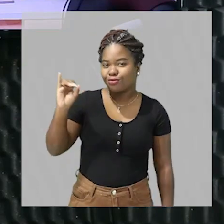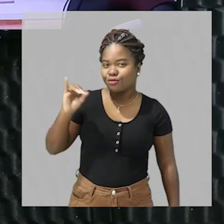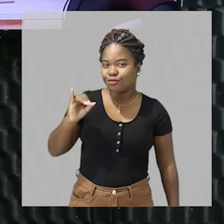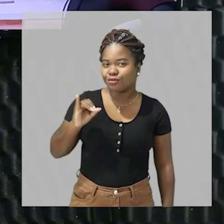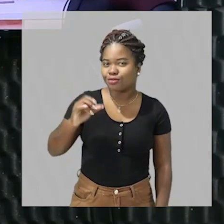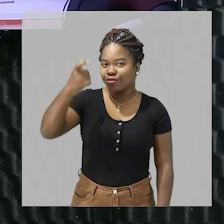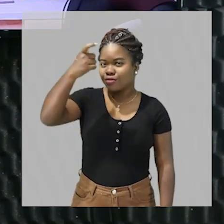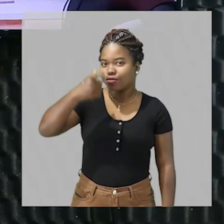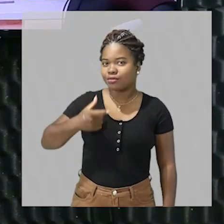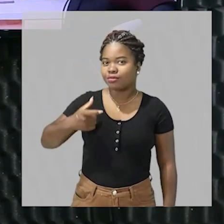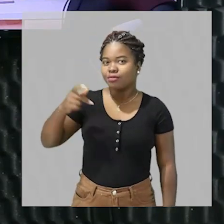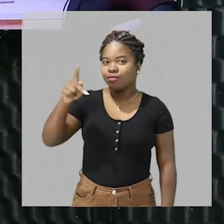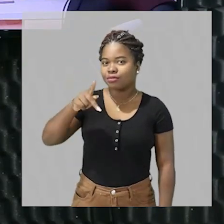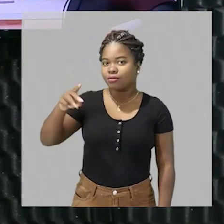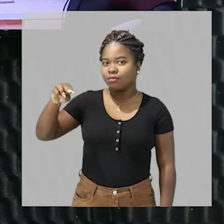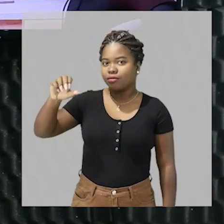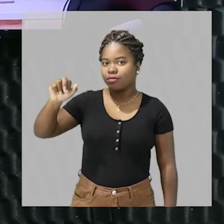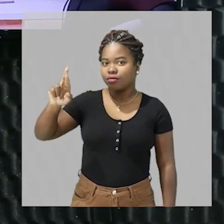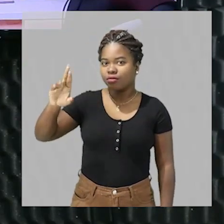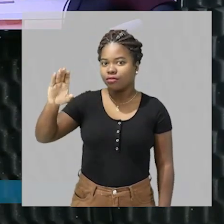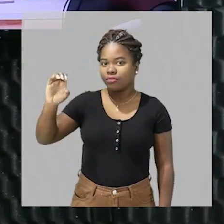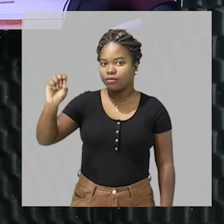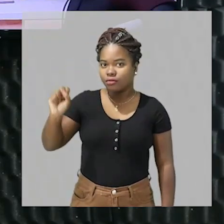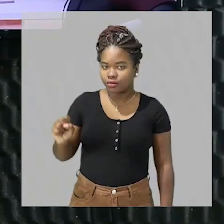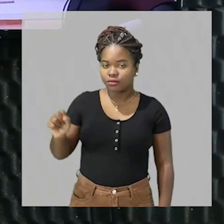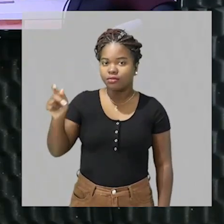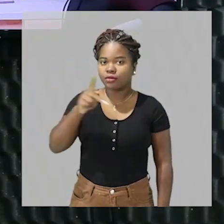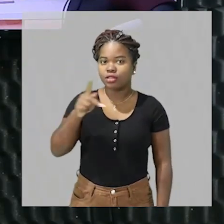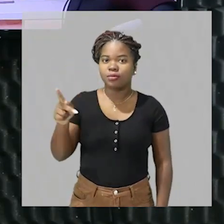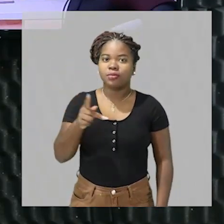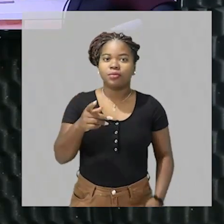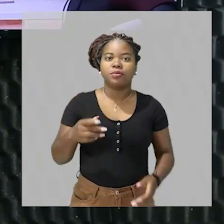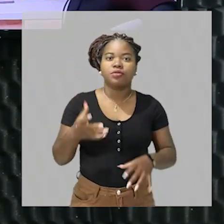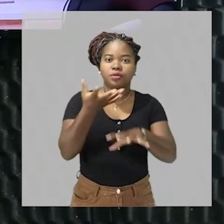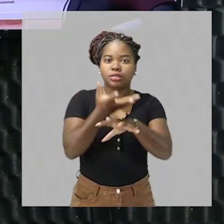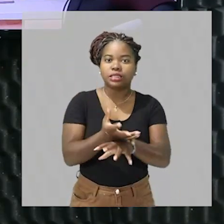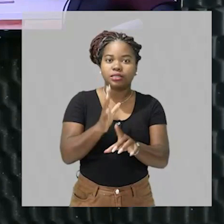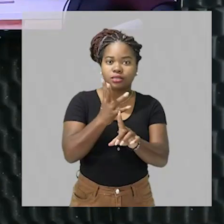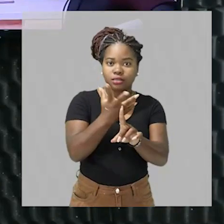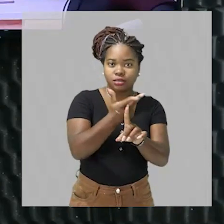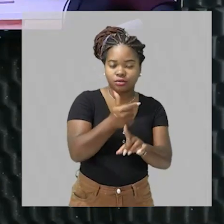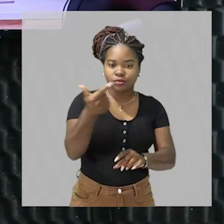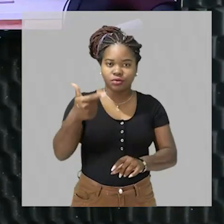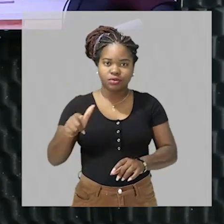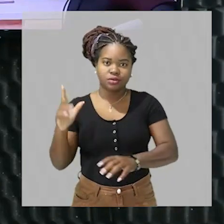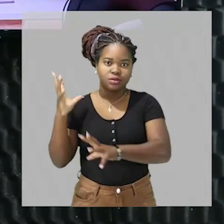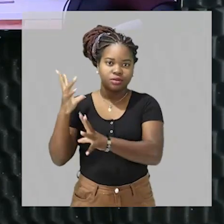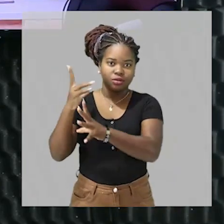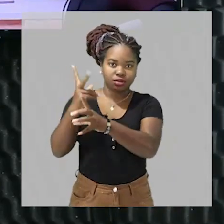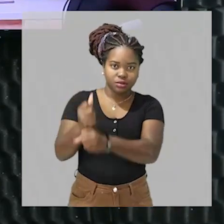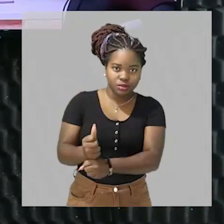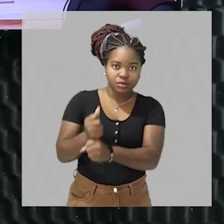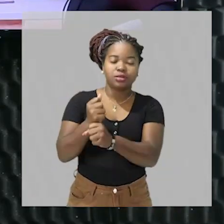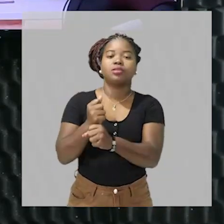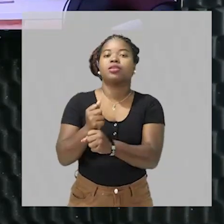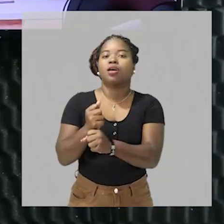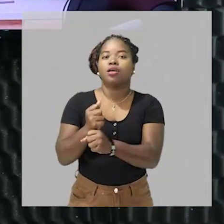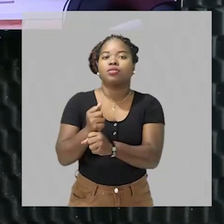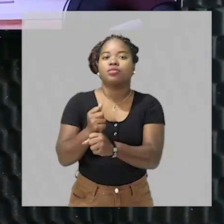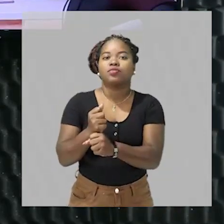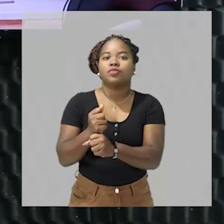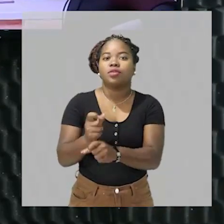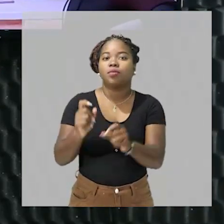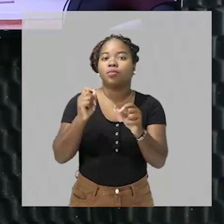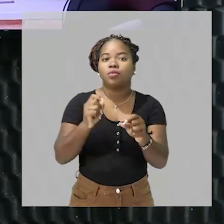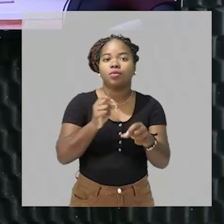Olá, gente. Professor Marcos Dominici, professor de arte, e a gente vai continuar nossa revisão para o Enem e para o PAS da UEMA. Eu estou falando de